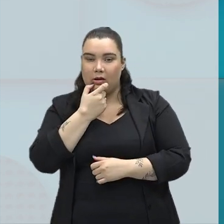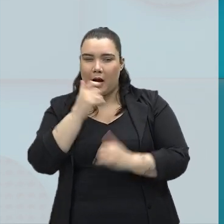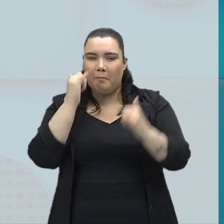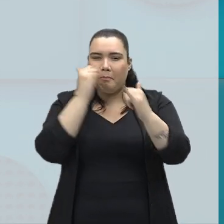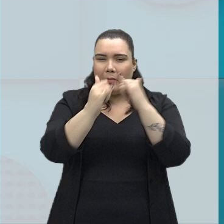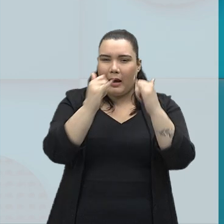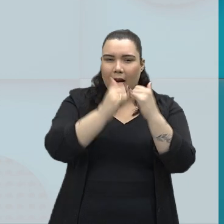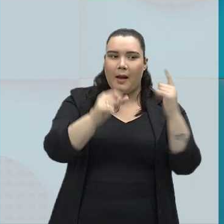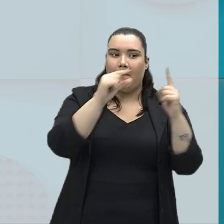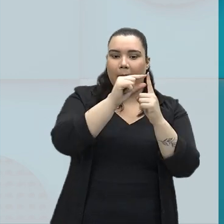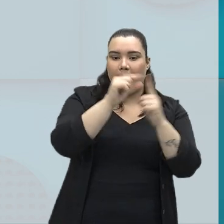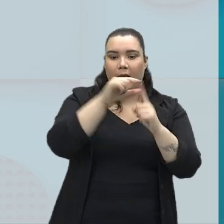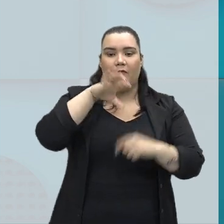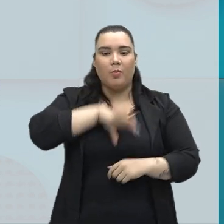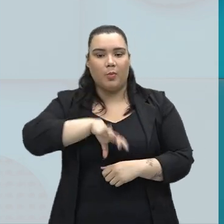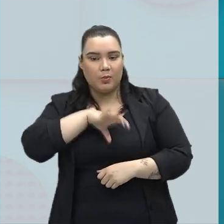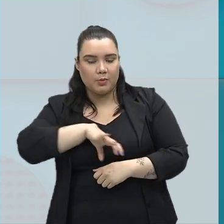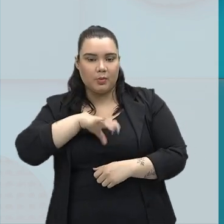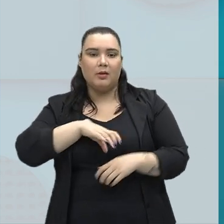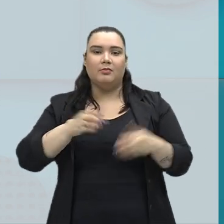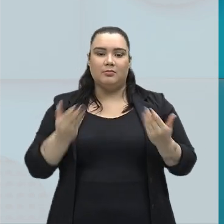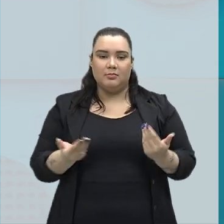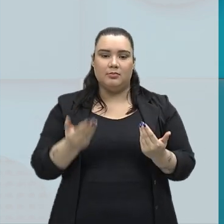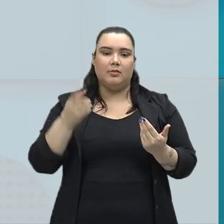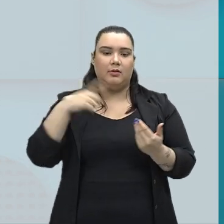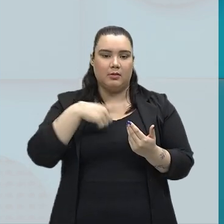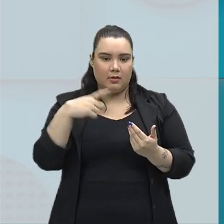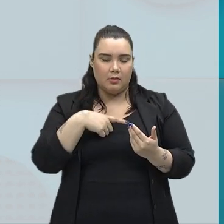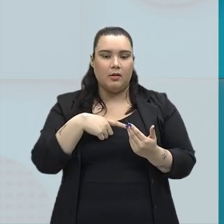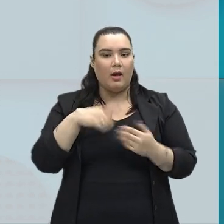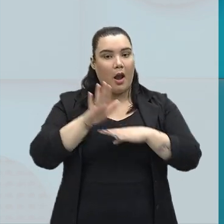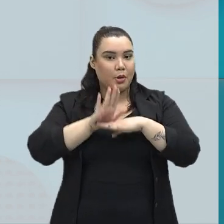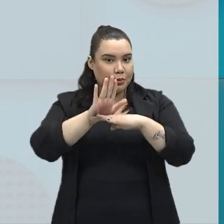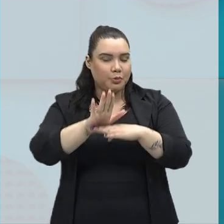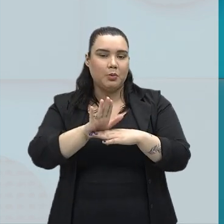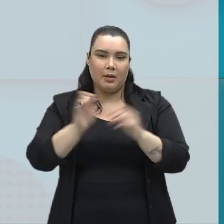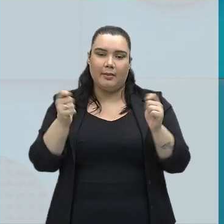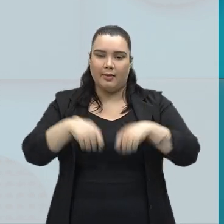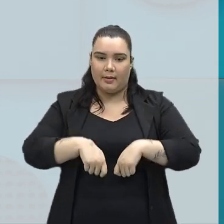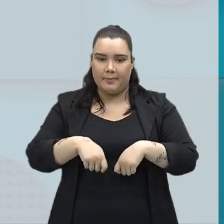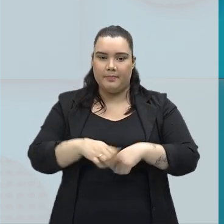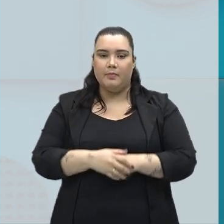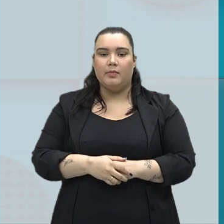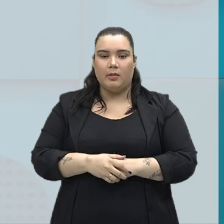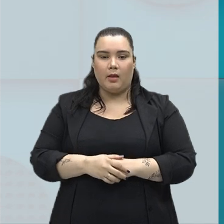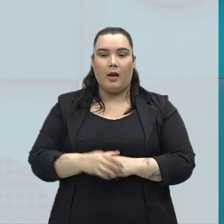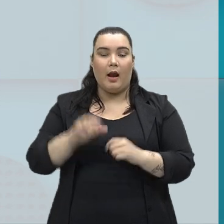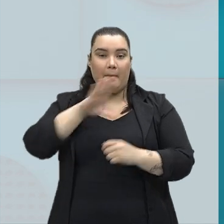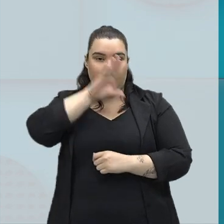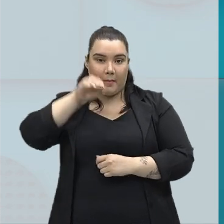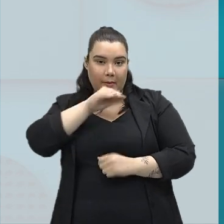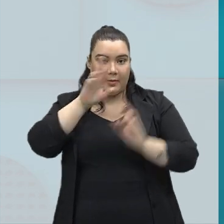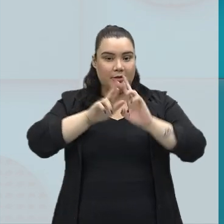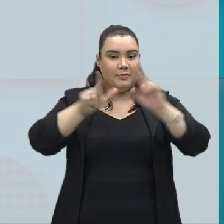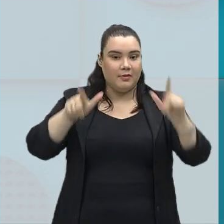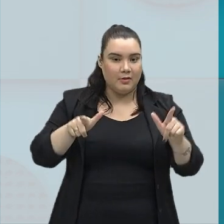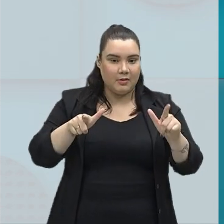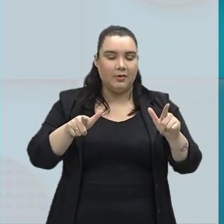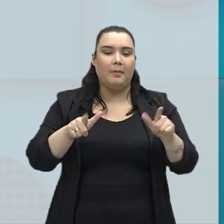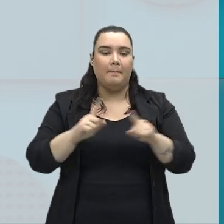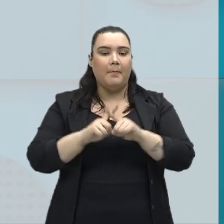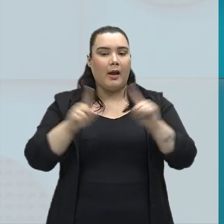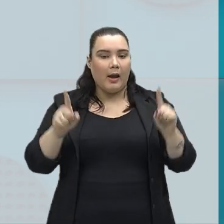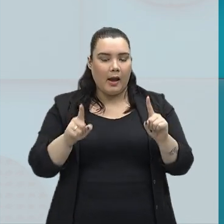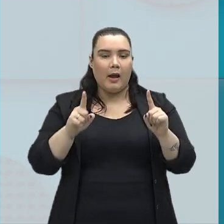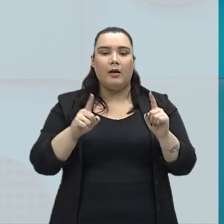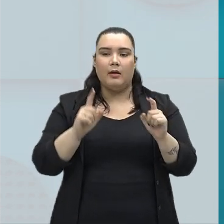com as palavras em português. Isso tem muito em inglês, isso ajuda. A pronúncia é diferente? Sim, a pronúncia é diferente da escrita em inglês.